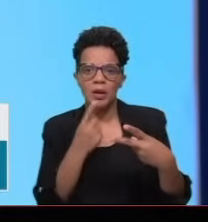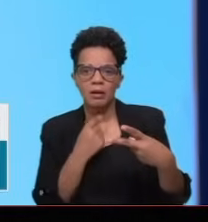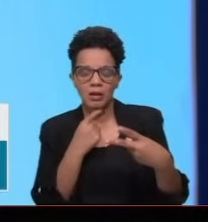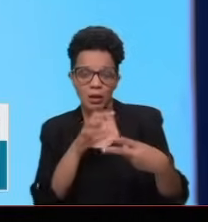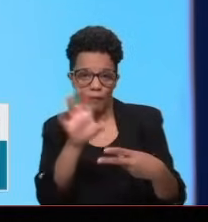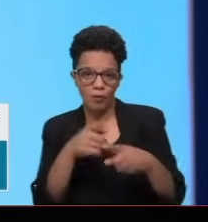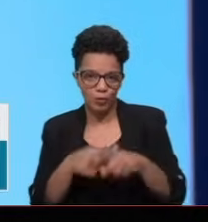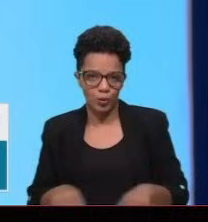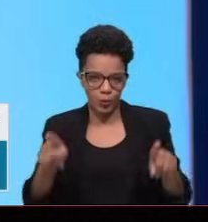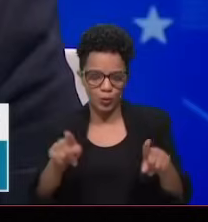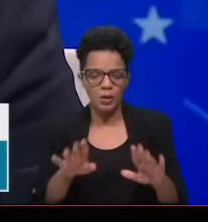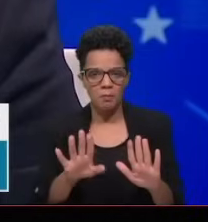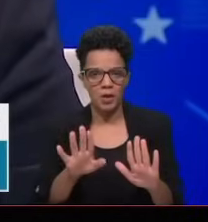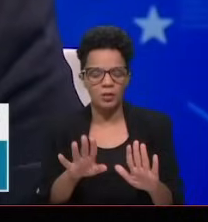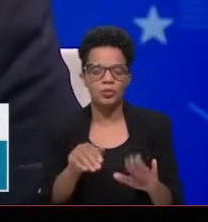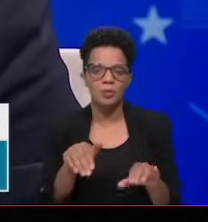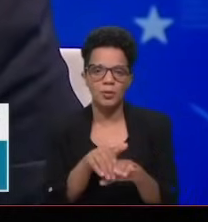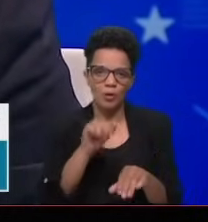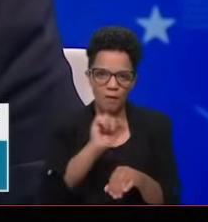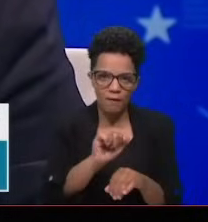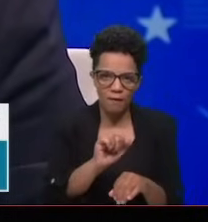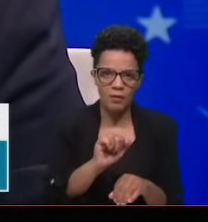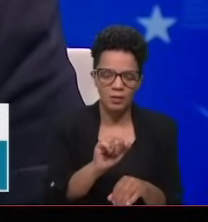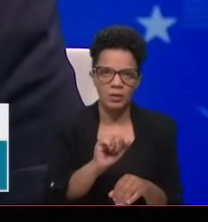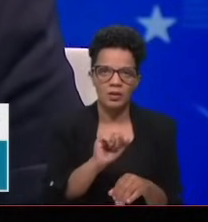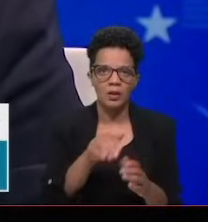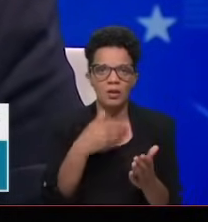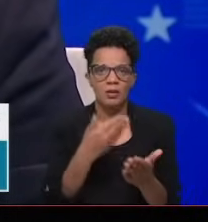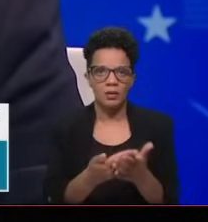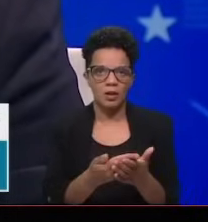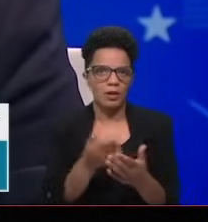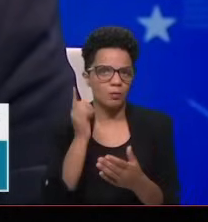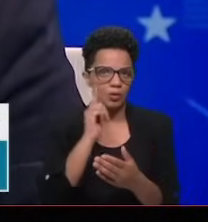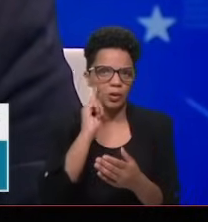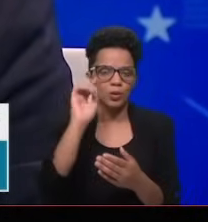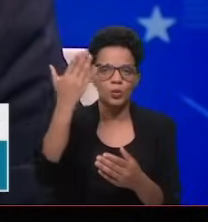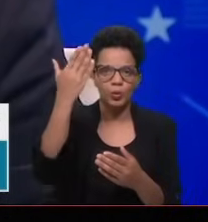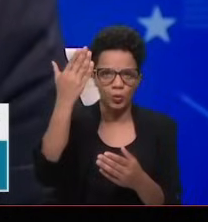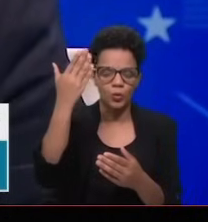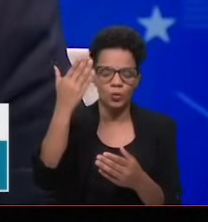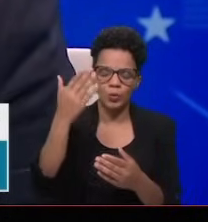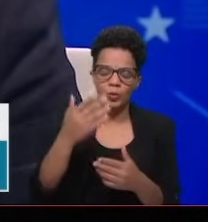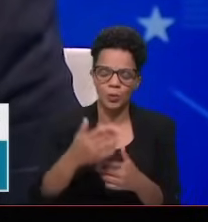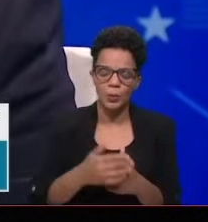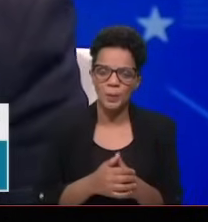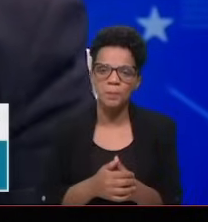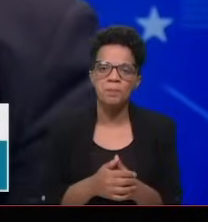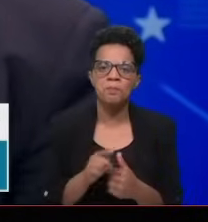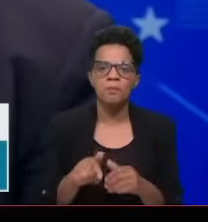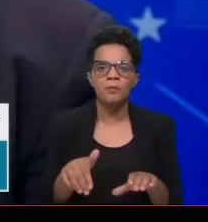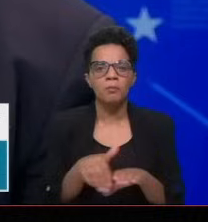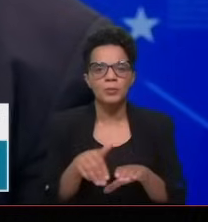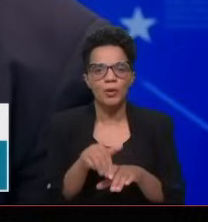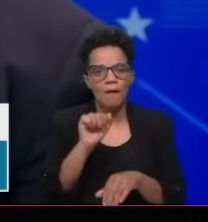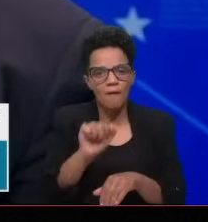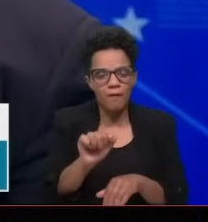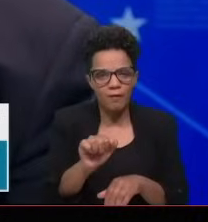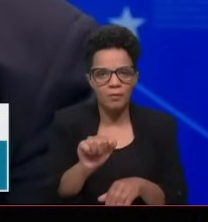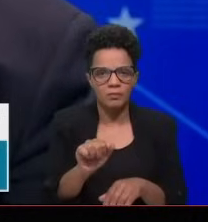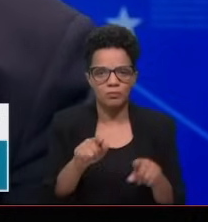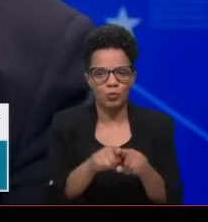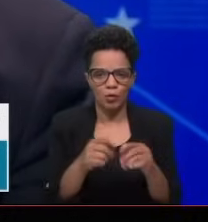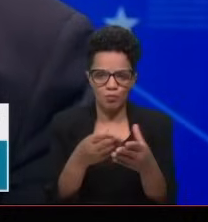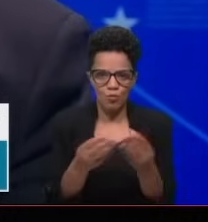eh é absolutamente gera que seja absolutamente fundamentalmente fundamental a sua participação no encontro de uma